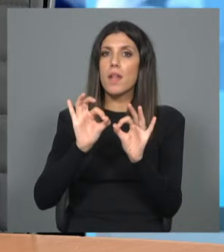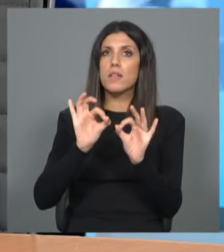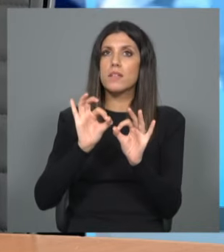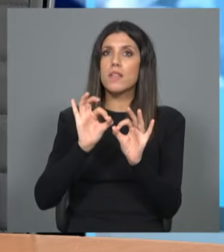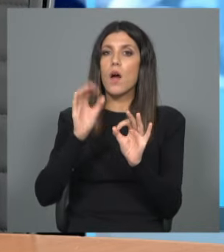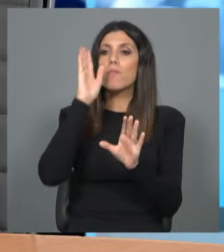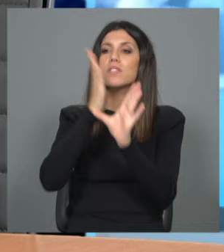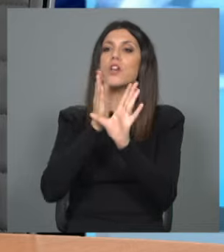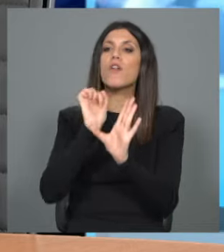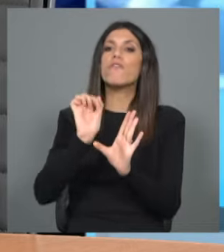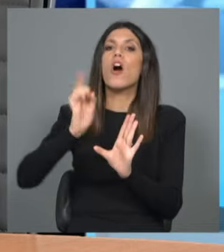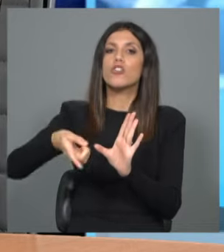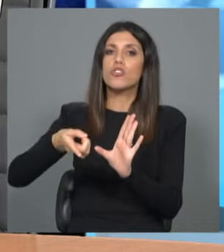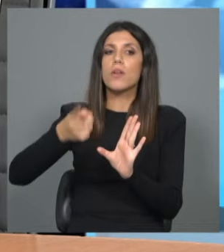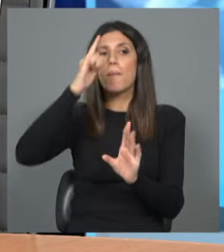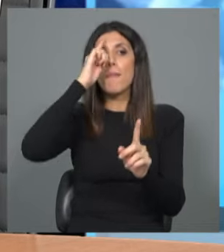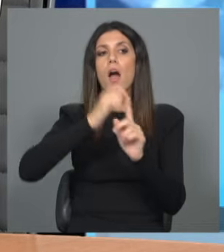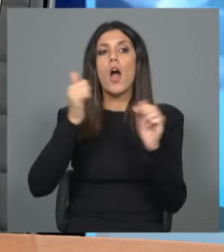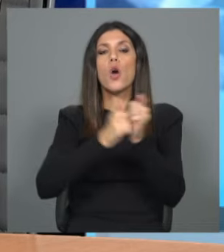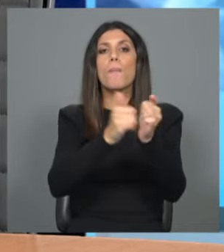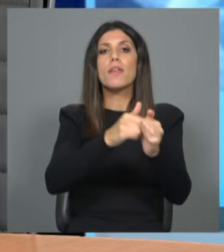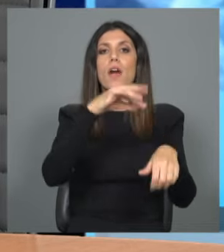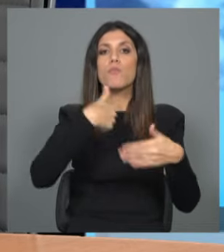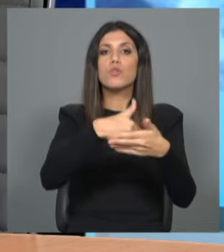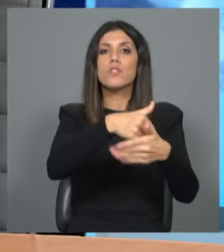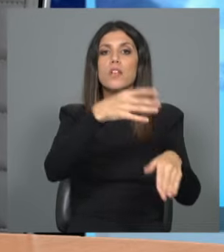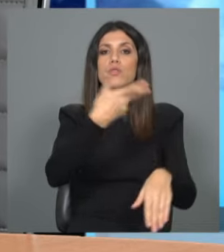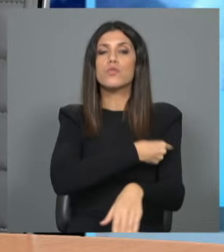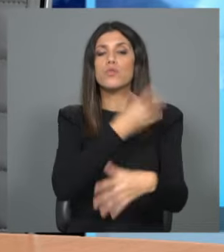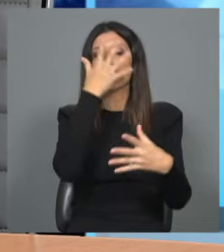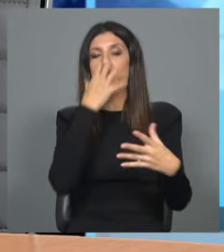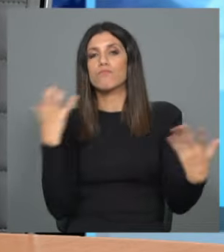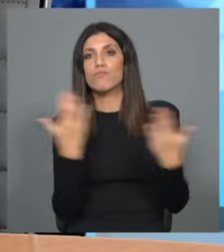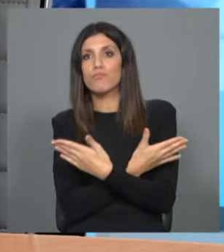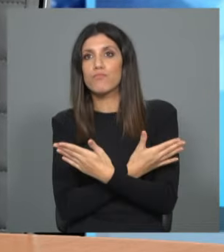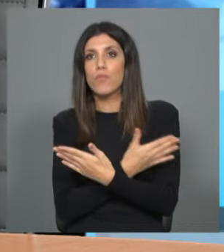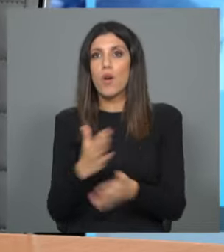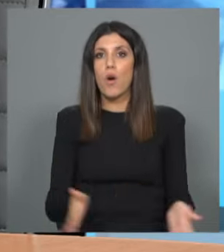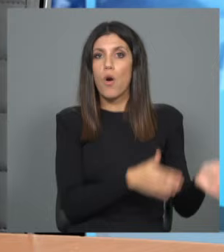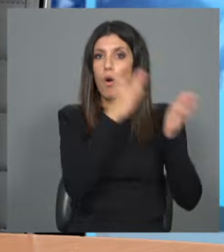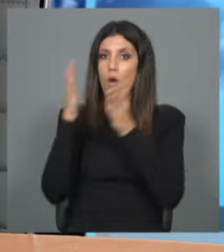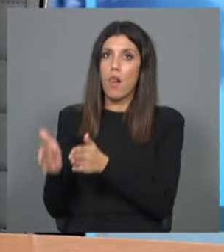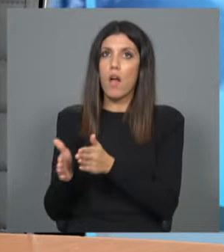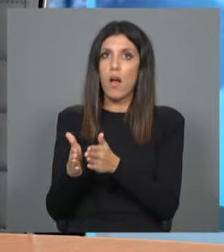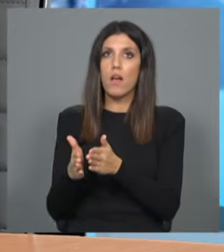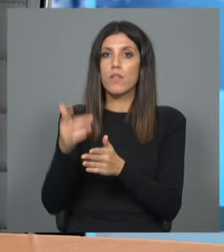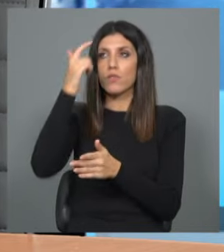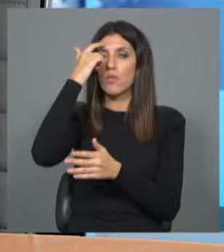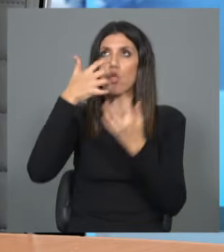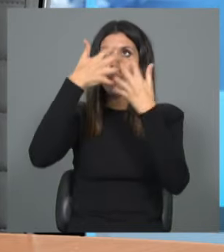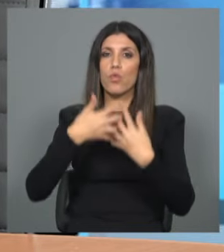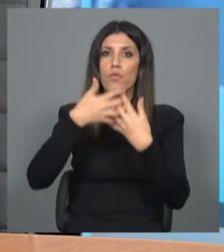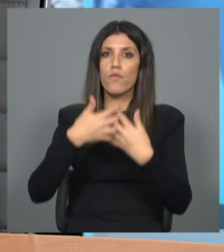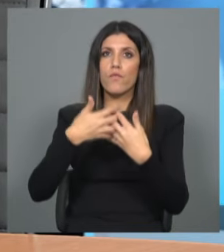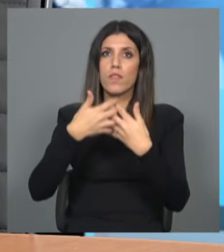estes psicólogos para acompanhar estes doentes neste processo. A par disto, a outra coisa que surge na nossa cabeça, na cabeça